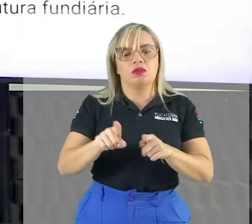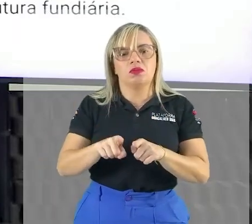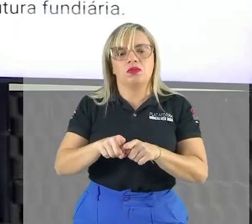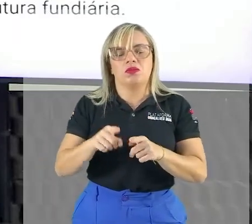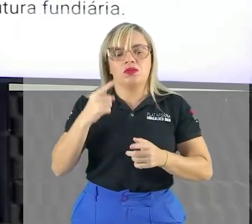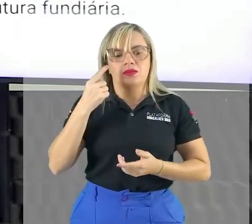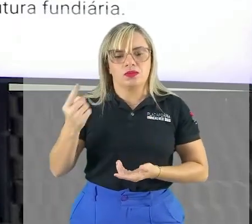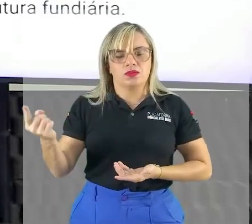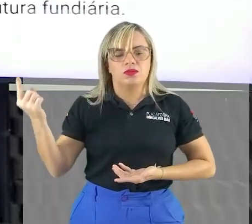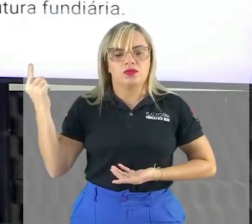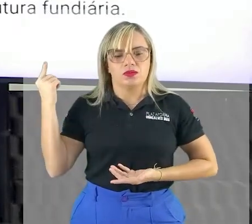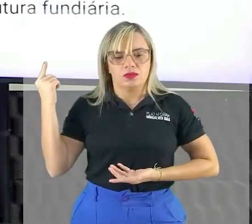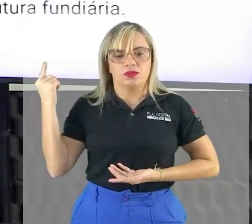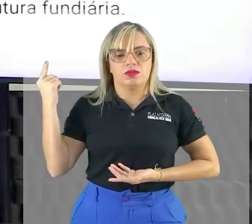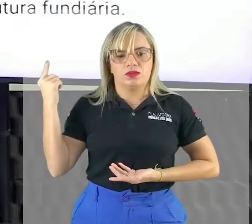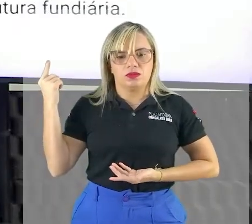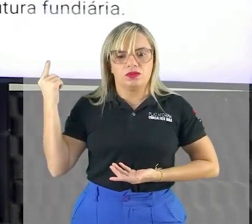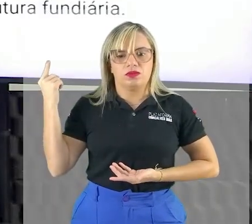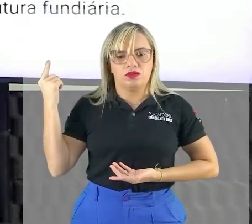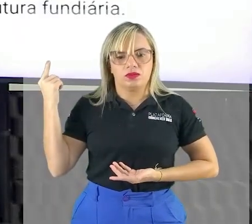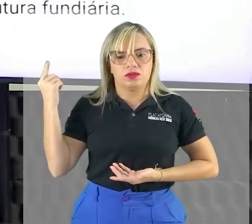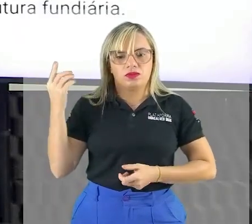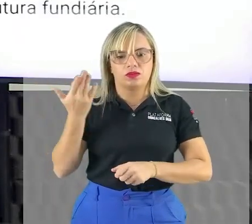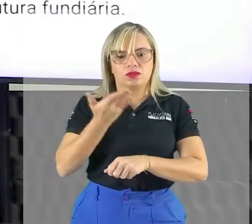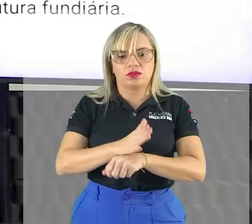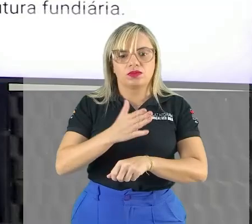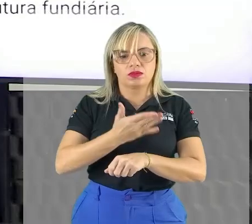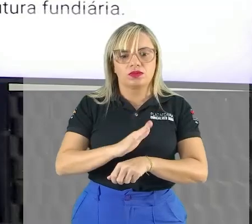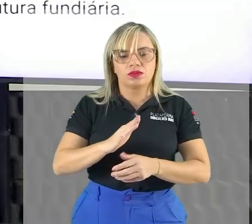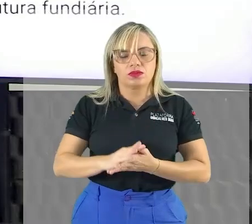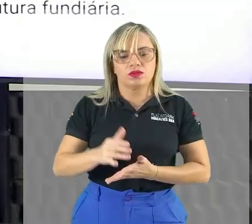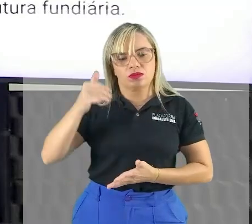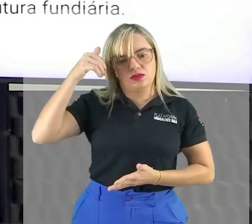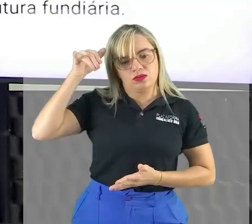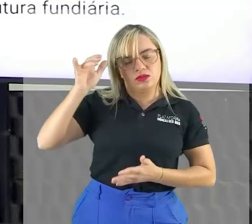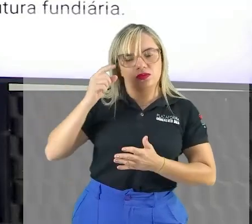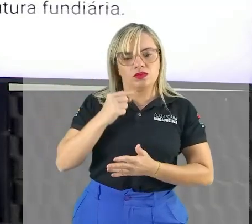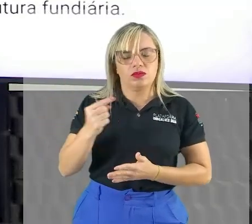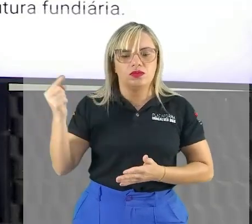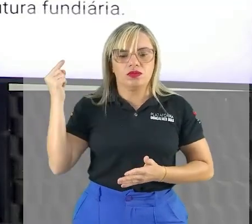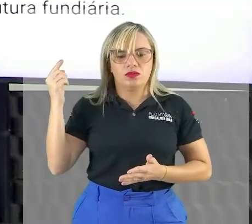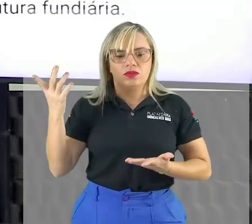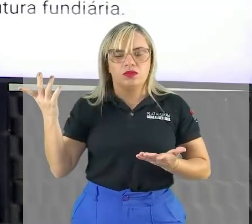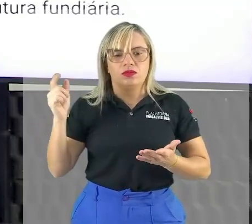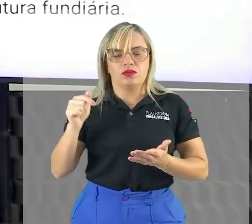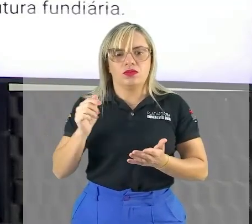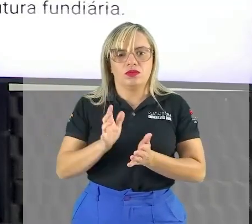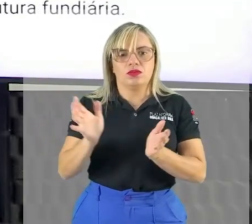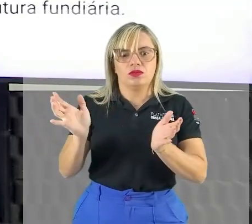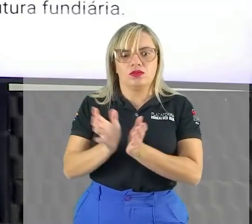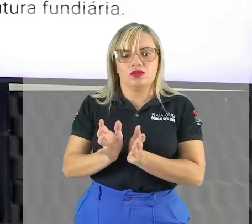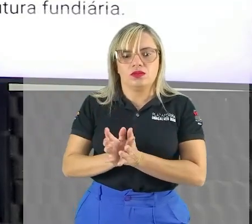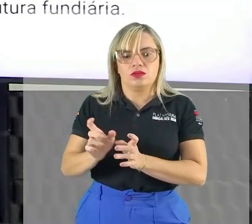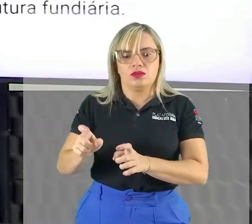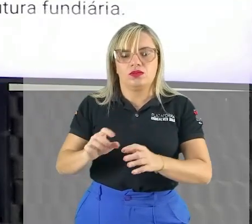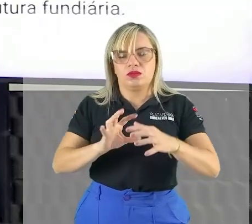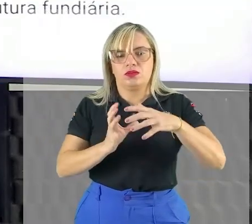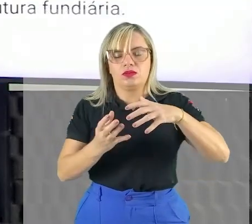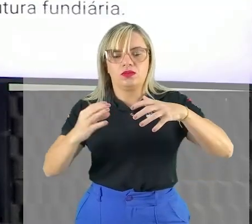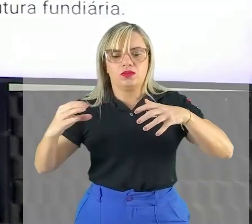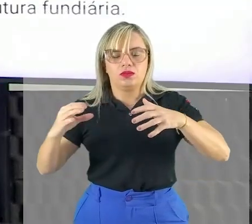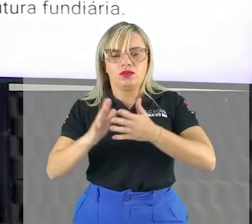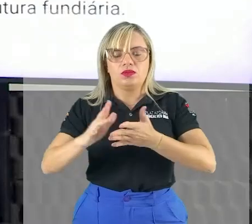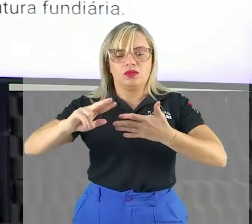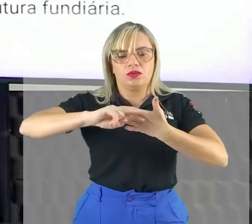traz que essa atividade pastoril, o avanço técnico na Europa, na ocidental feudal, resultou em quê, gente? Bom, se